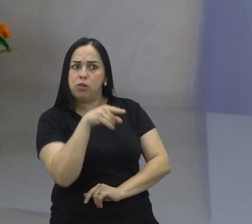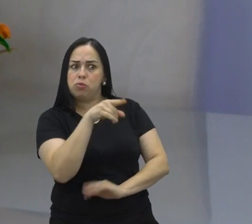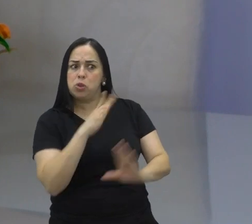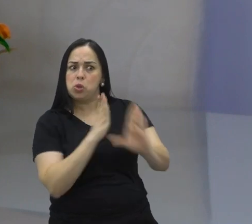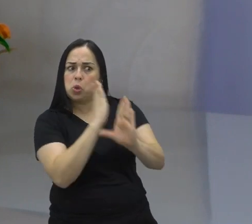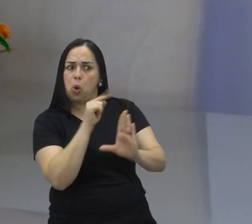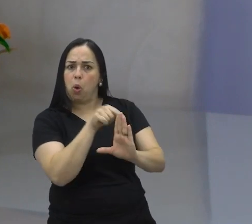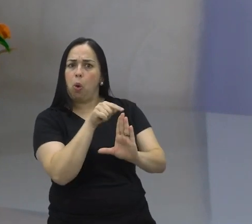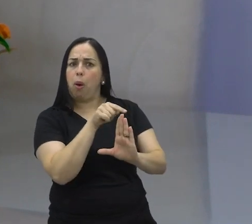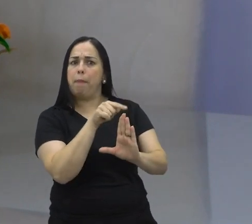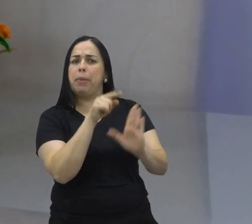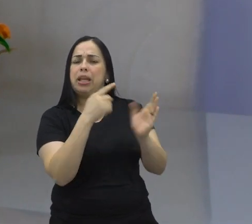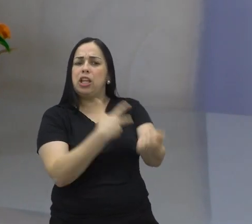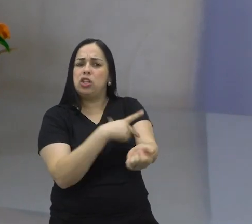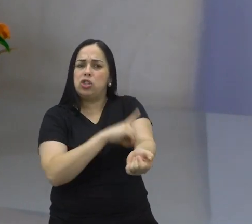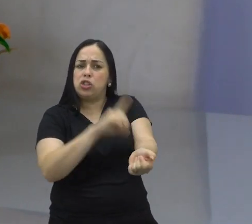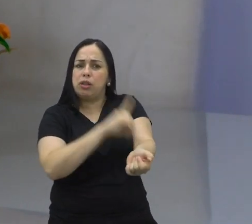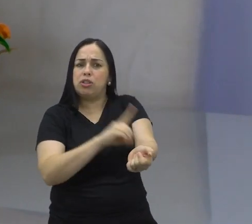filho,